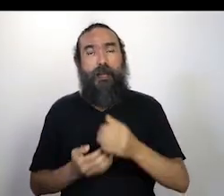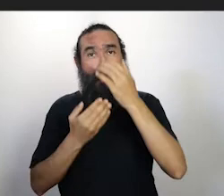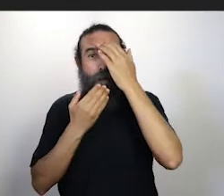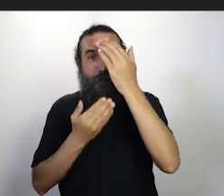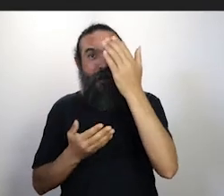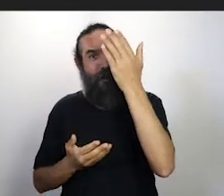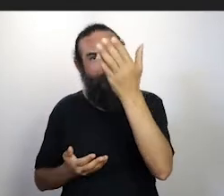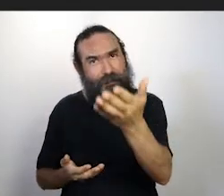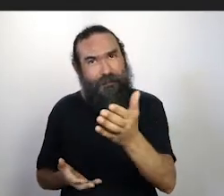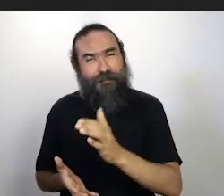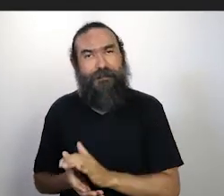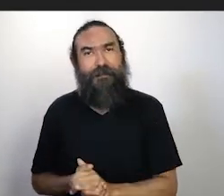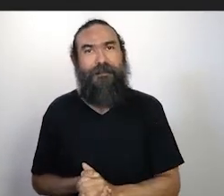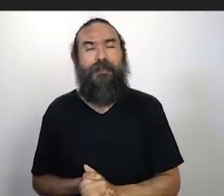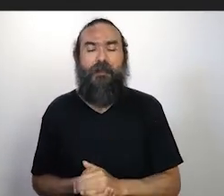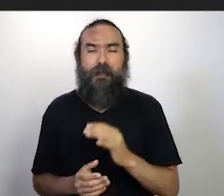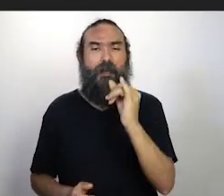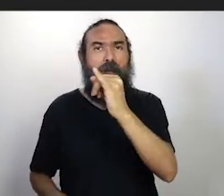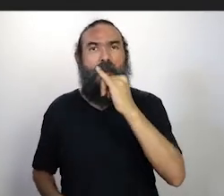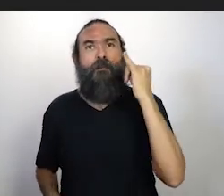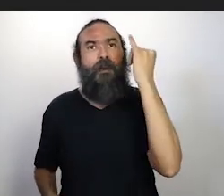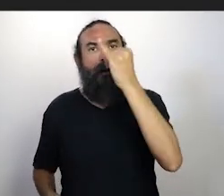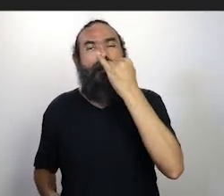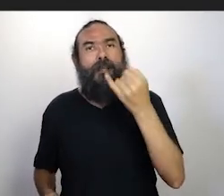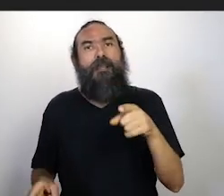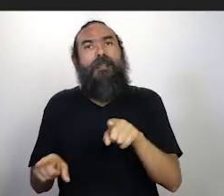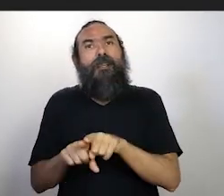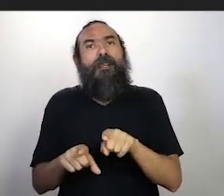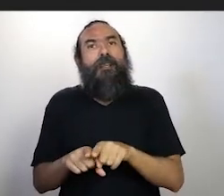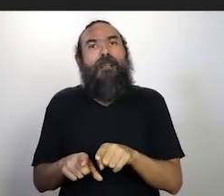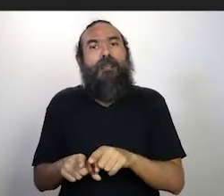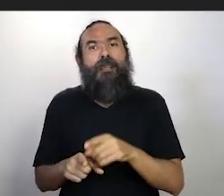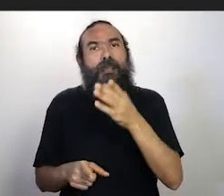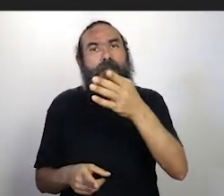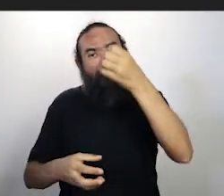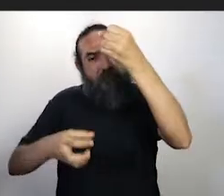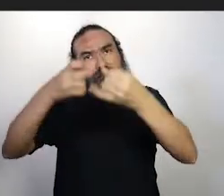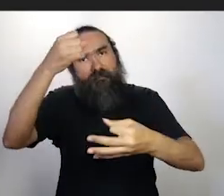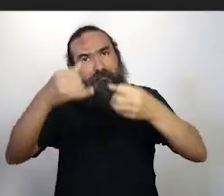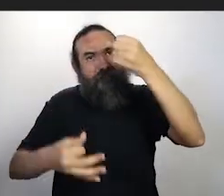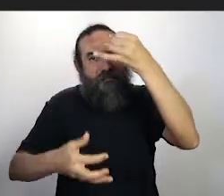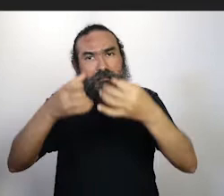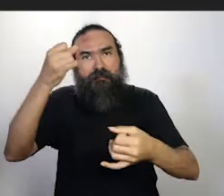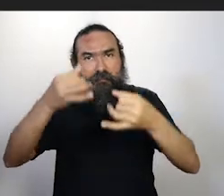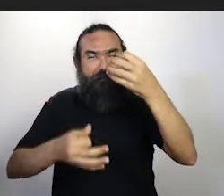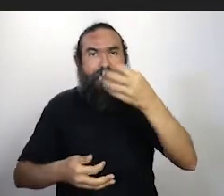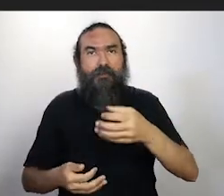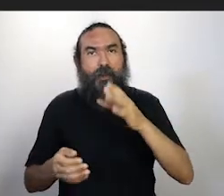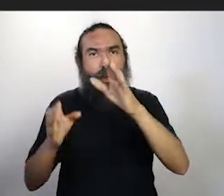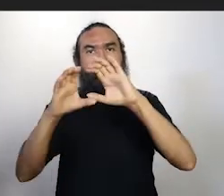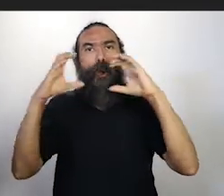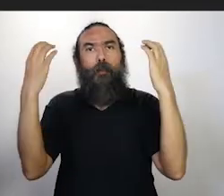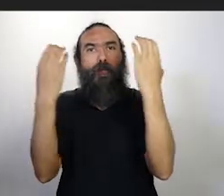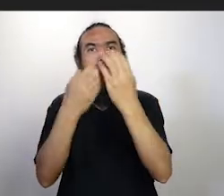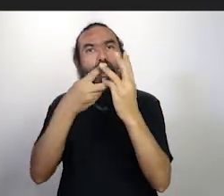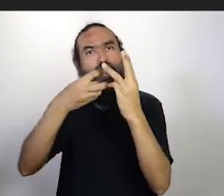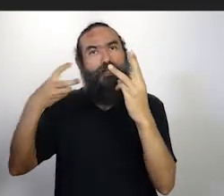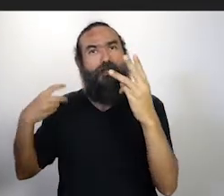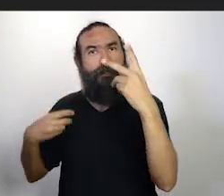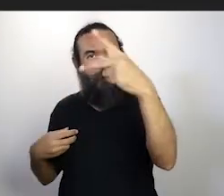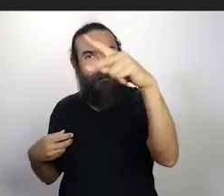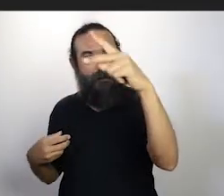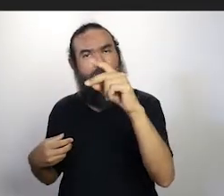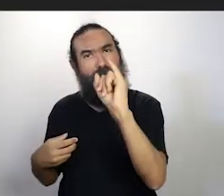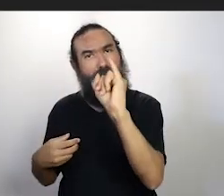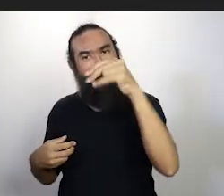Obrigada, Indianara. É muito importante também esses relatos, né, específicos da comunidade da qual a